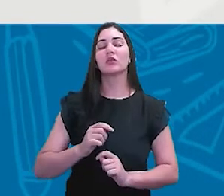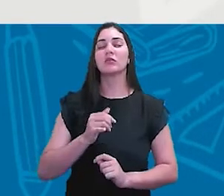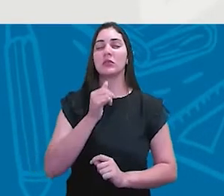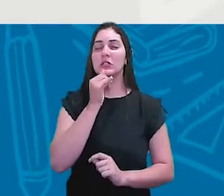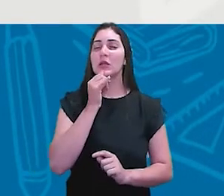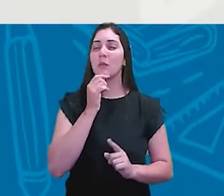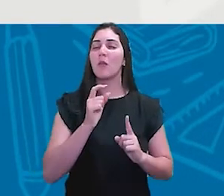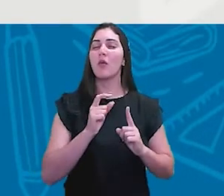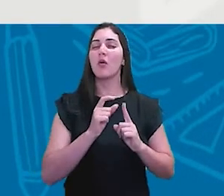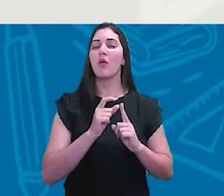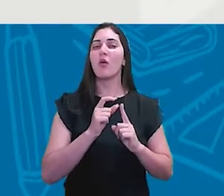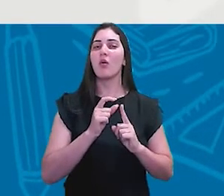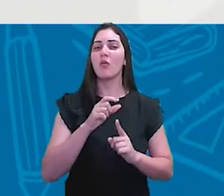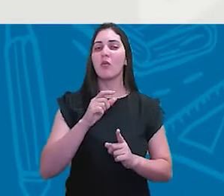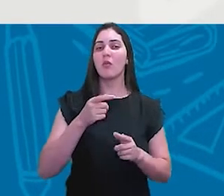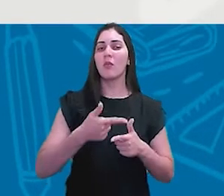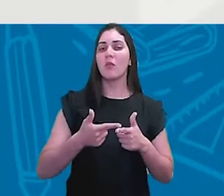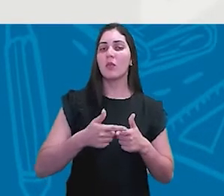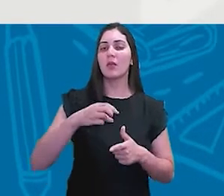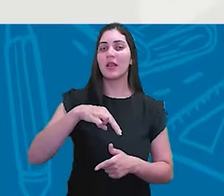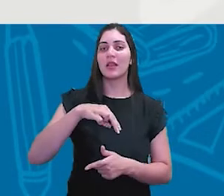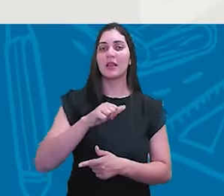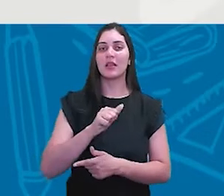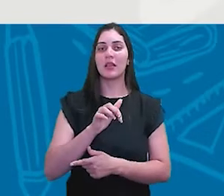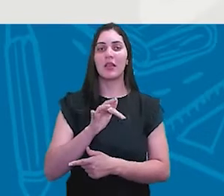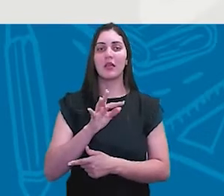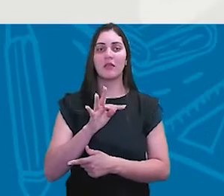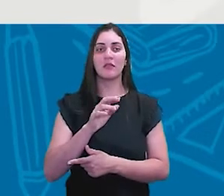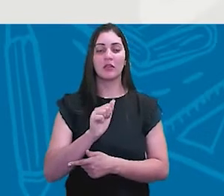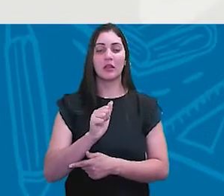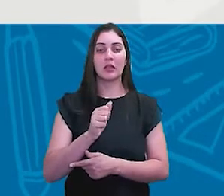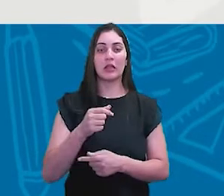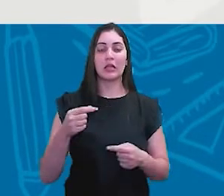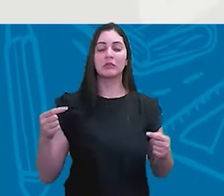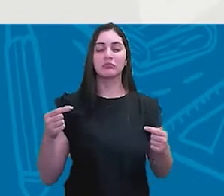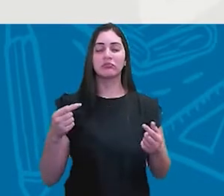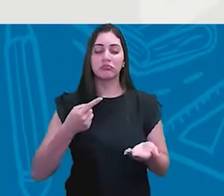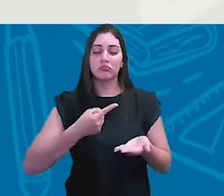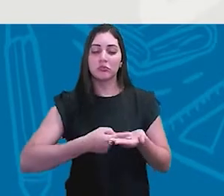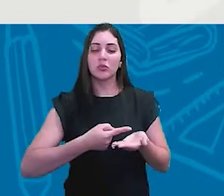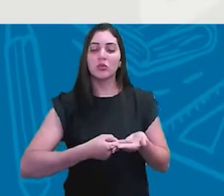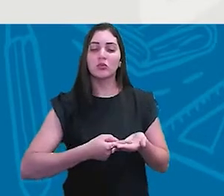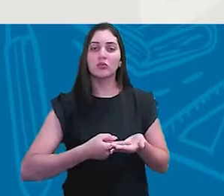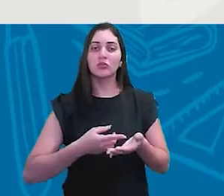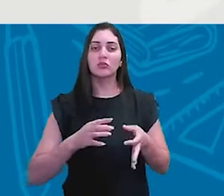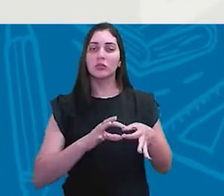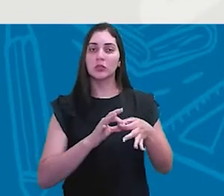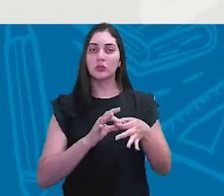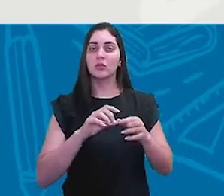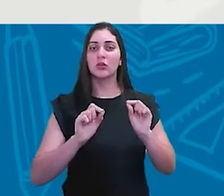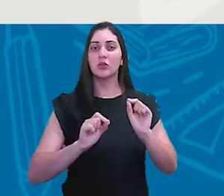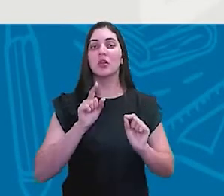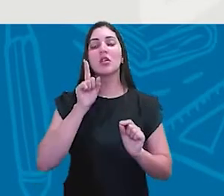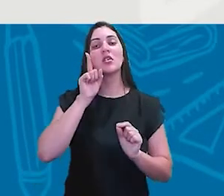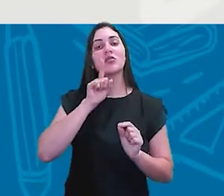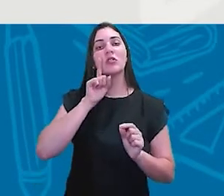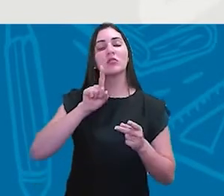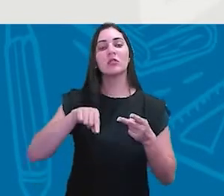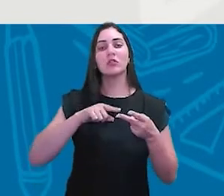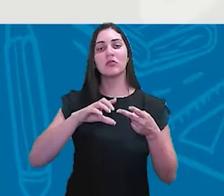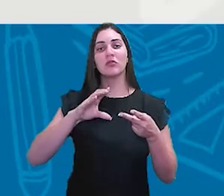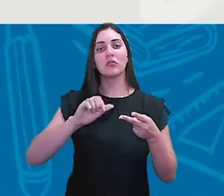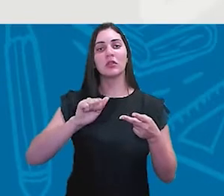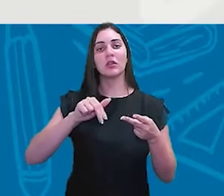né, que era um bloco econômico, né, um acordo que unia Estados Unidos, Canadá